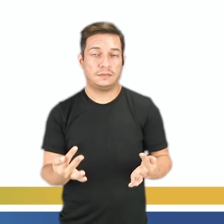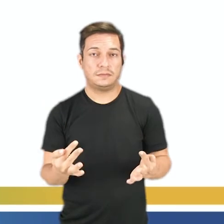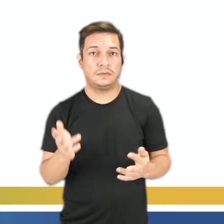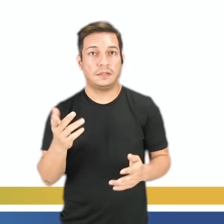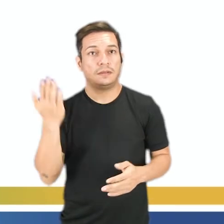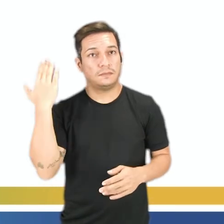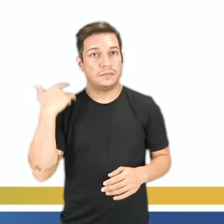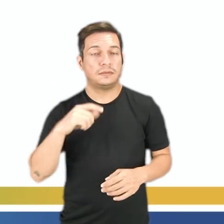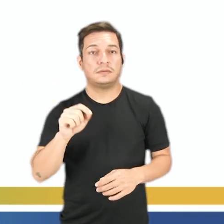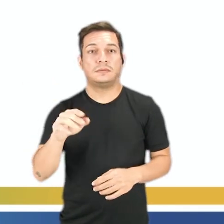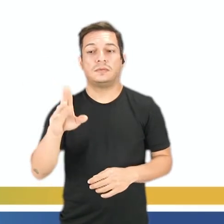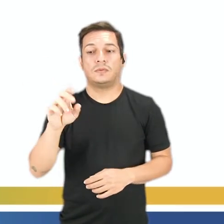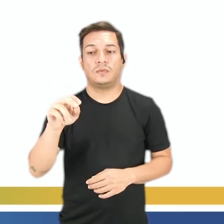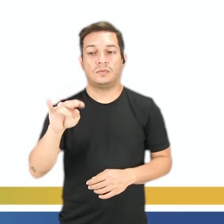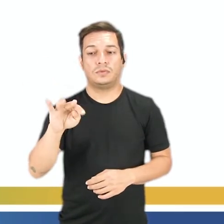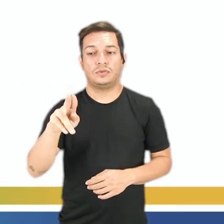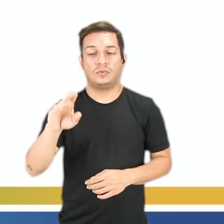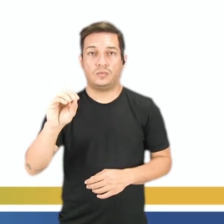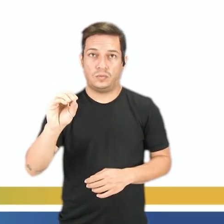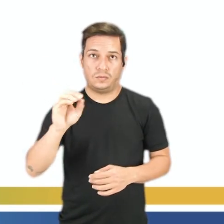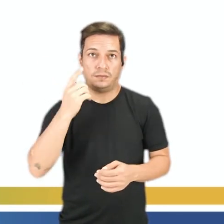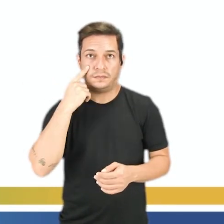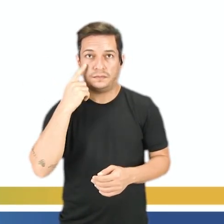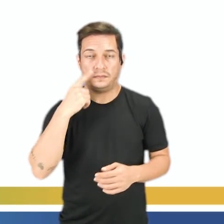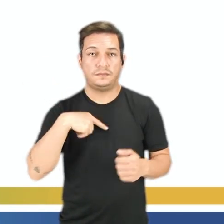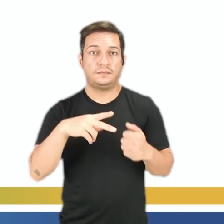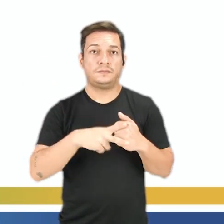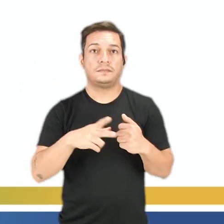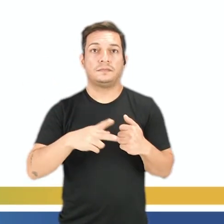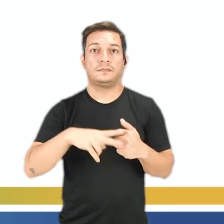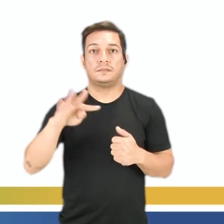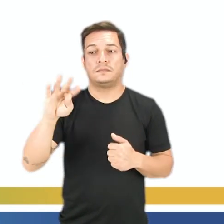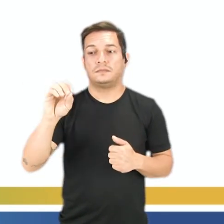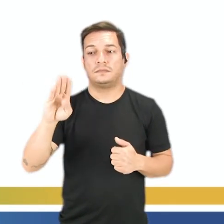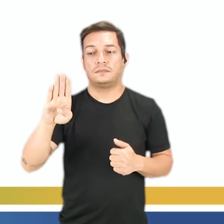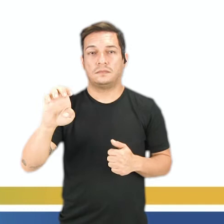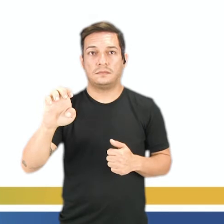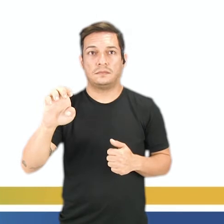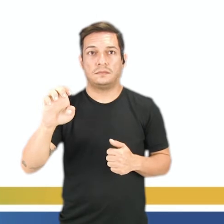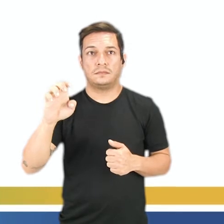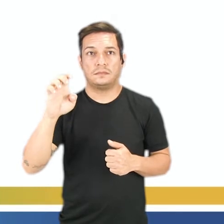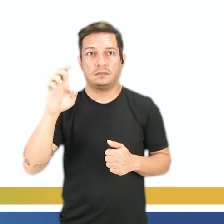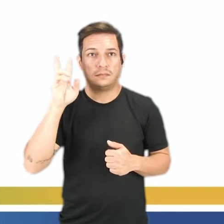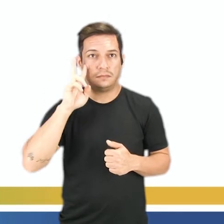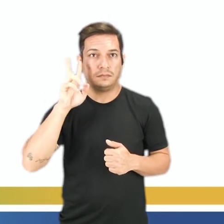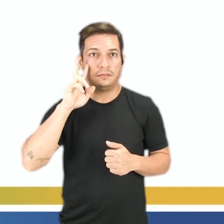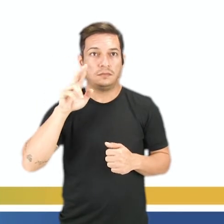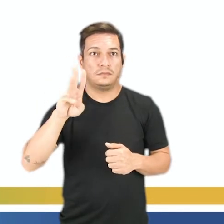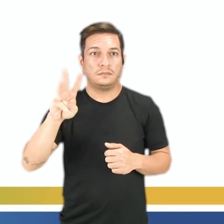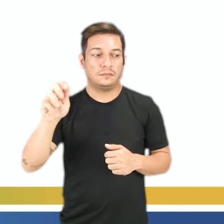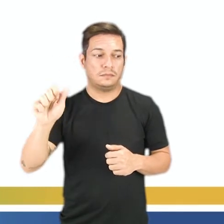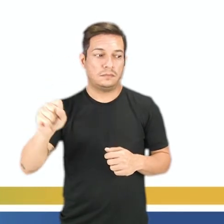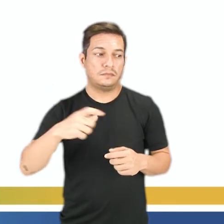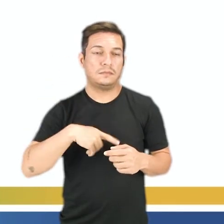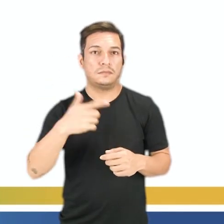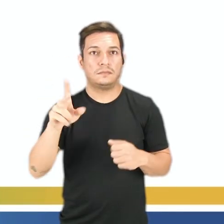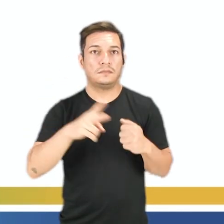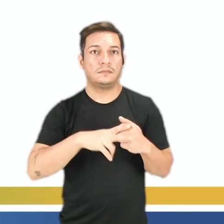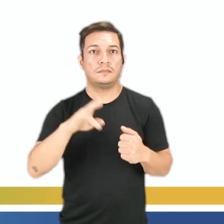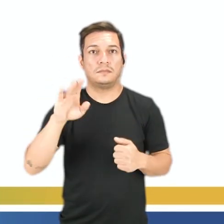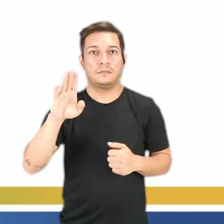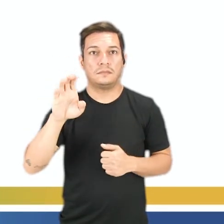passado simples. É no passado contínuo. Olha lá, tem o verbo to be, que é was, lembra? E o outro verbo com